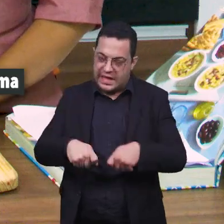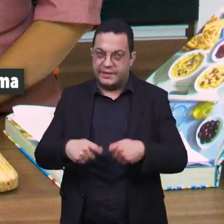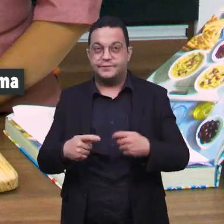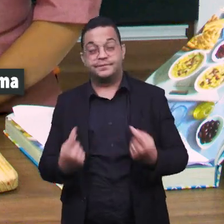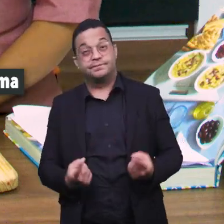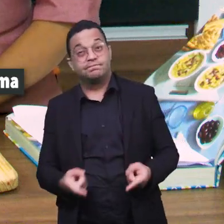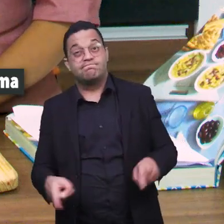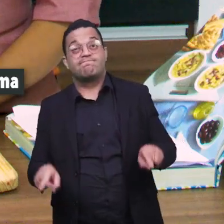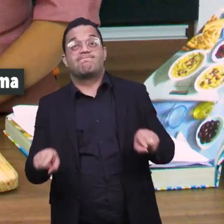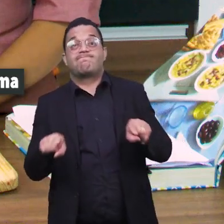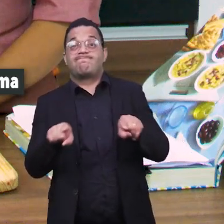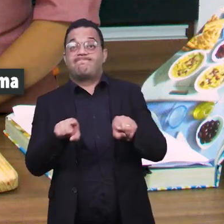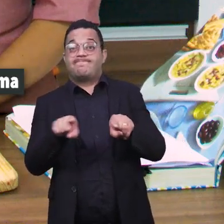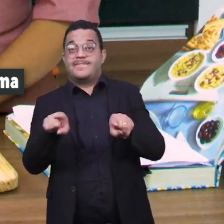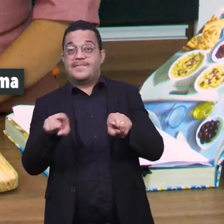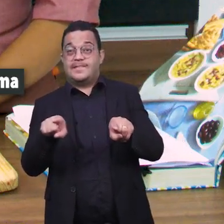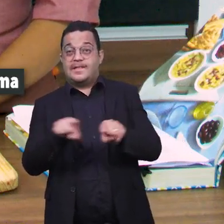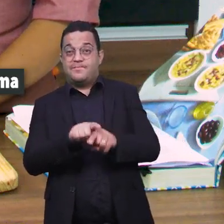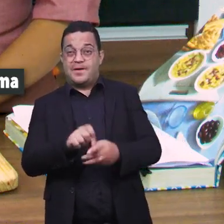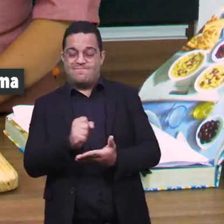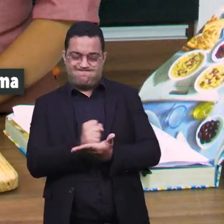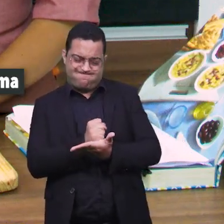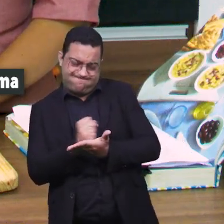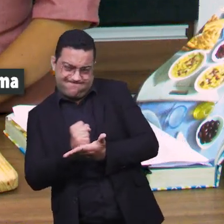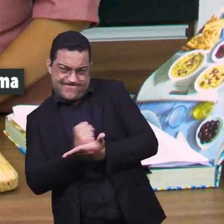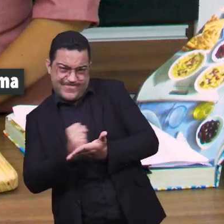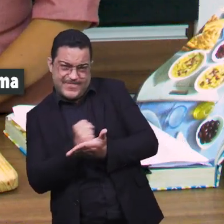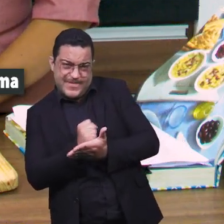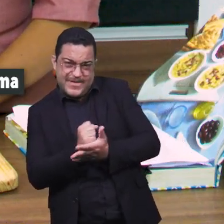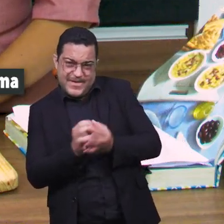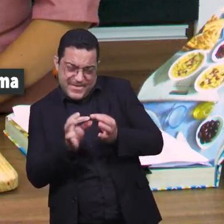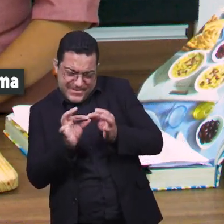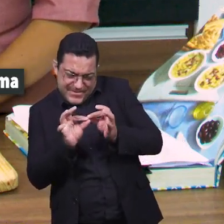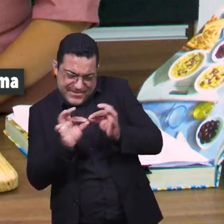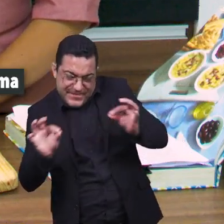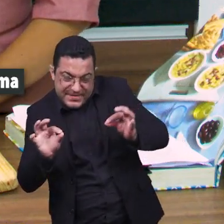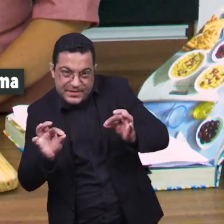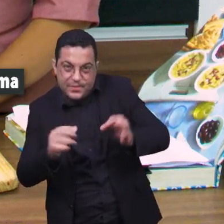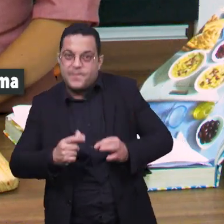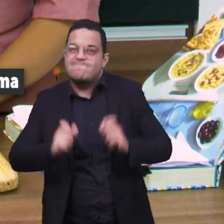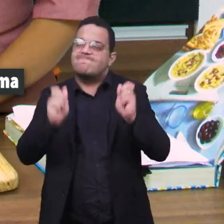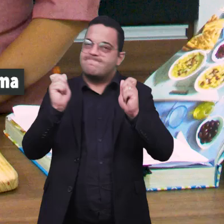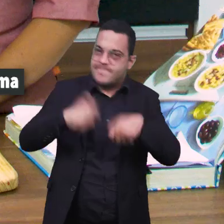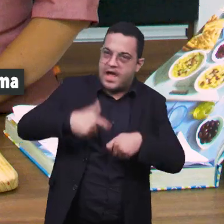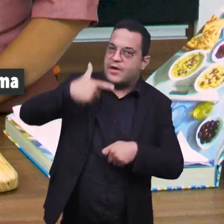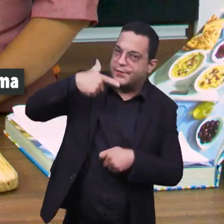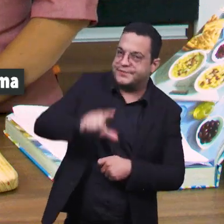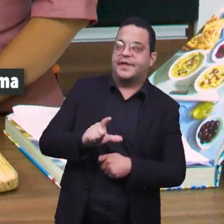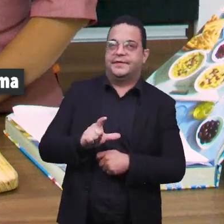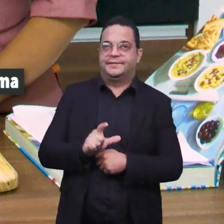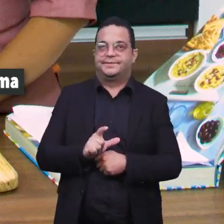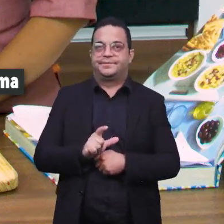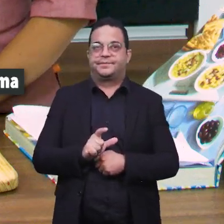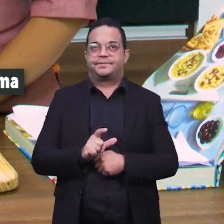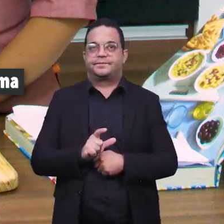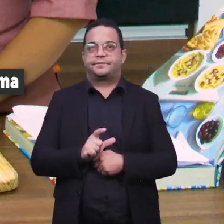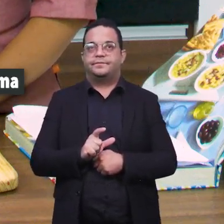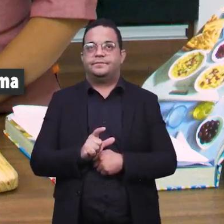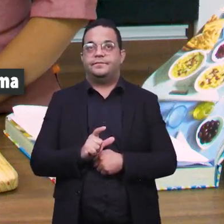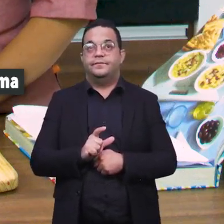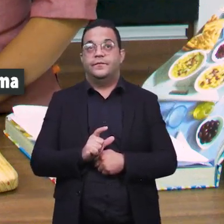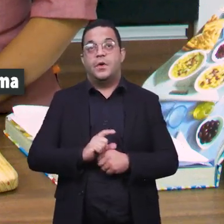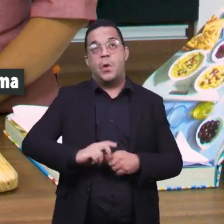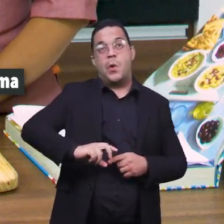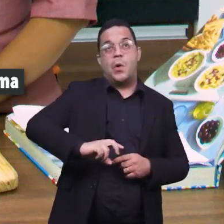com esse. Consigo ralar o dente de alho bem fininho nesse ralador, a marca